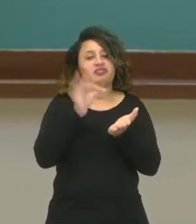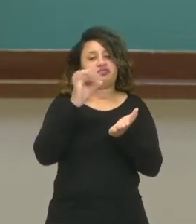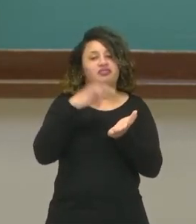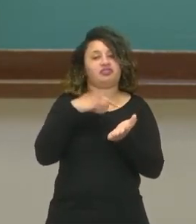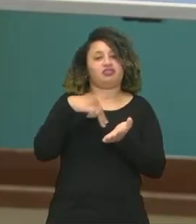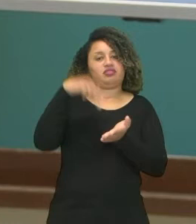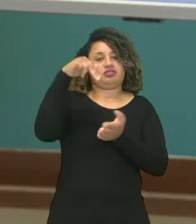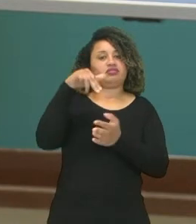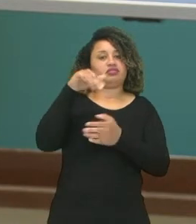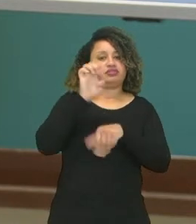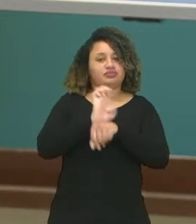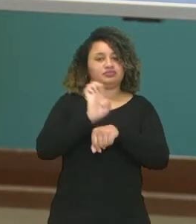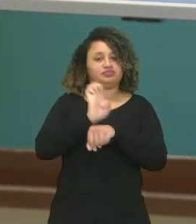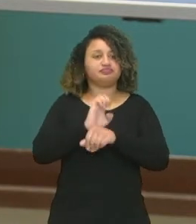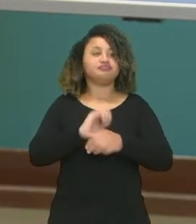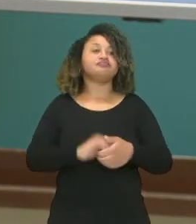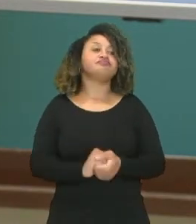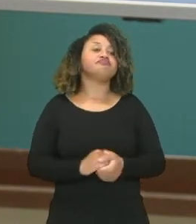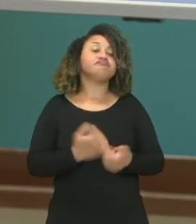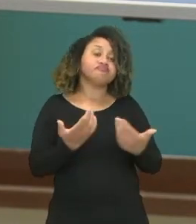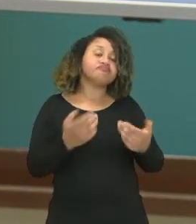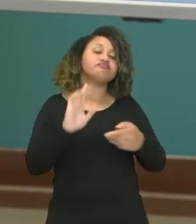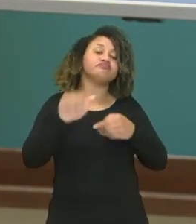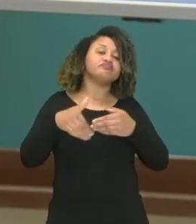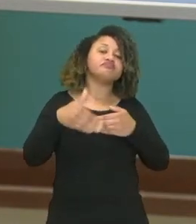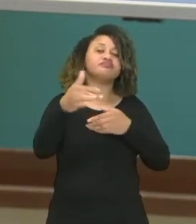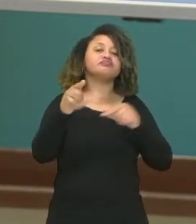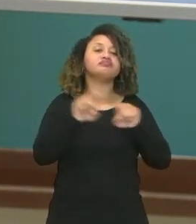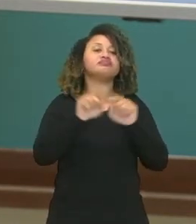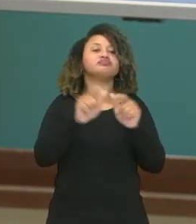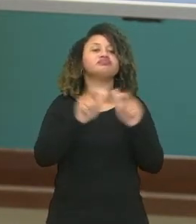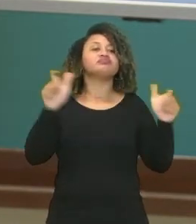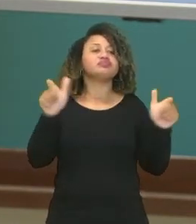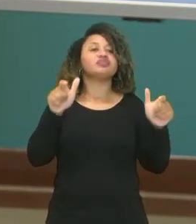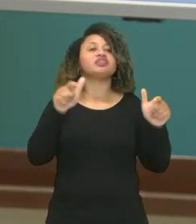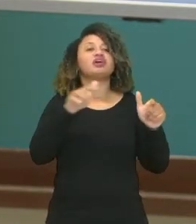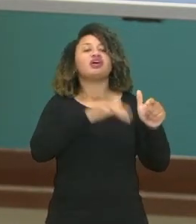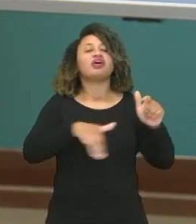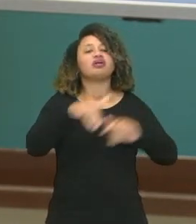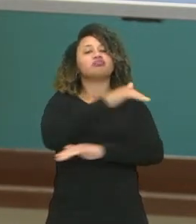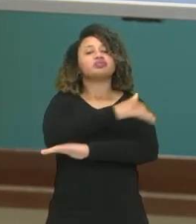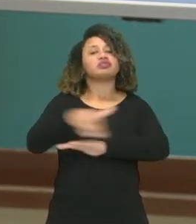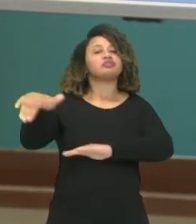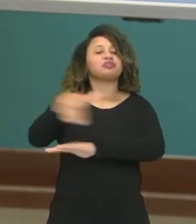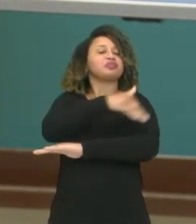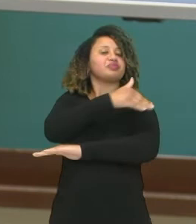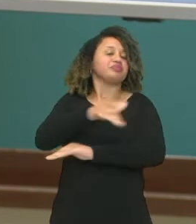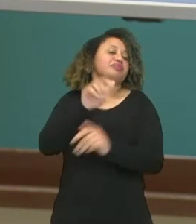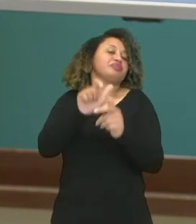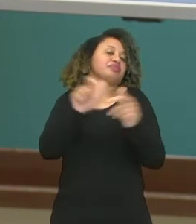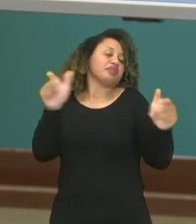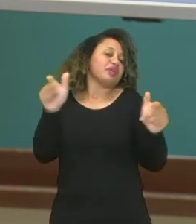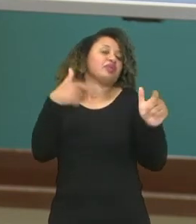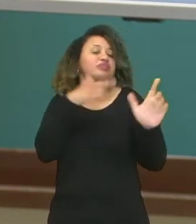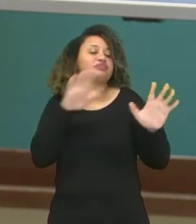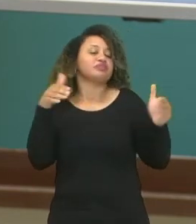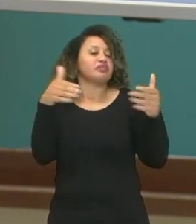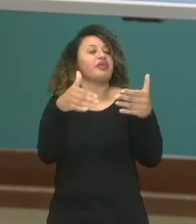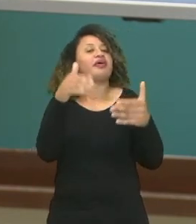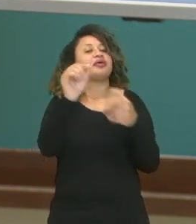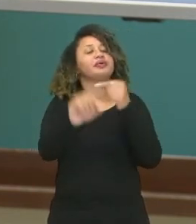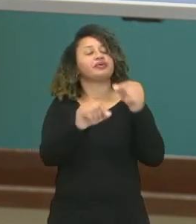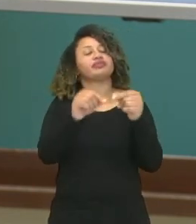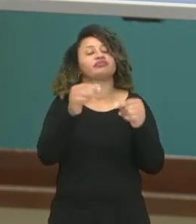Paraná. Houve, a partir disso, um aumento da malha rodoviária, com o aumento desse destaque da produção